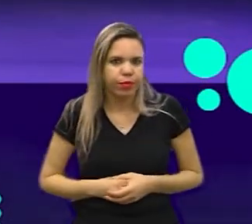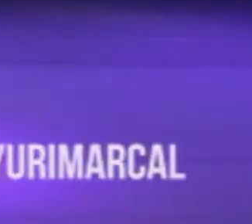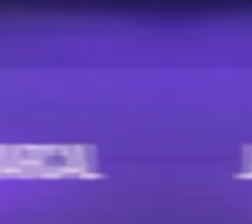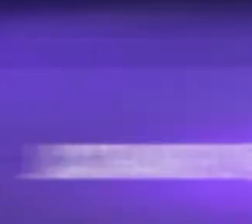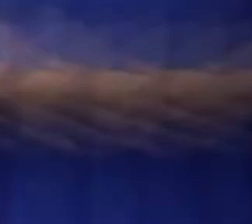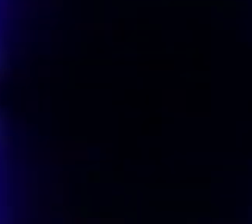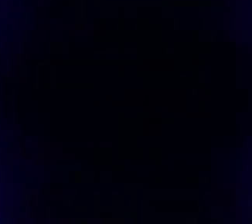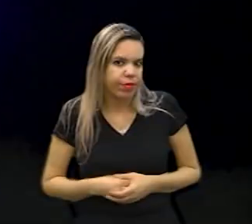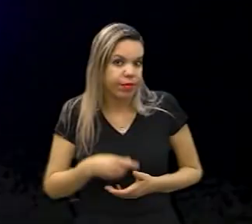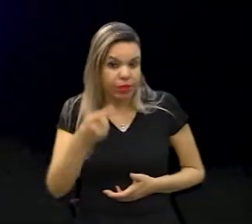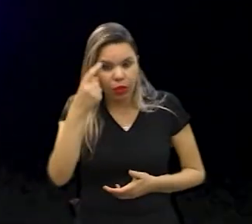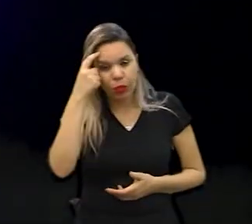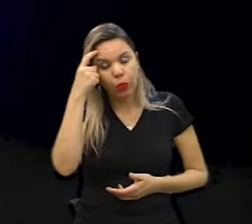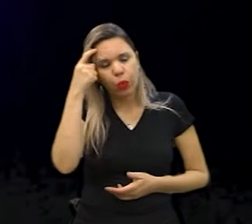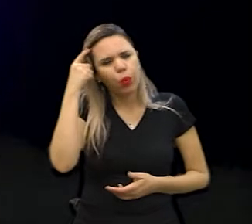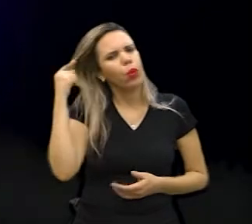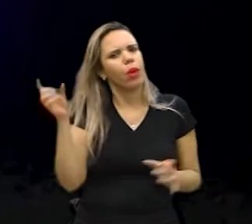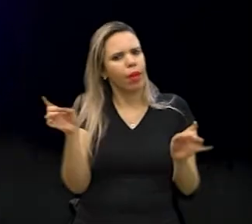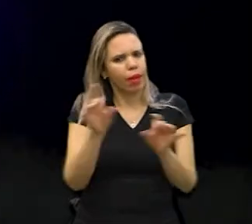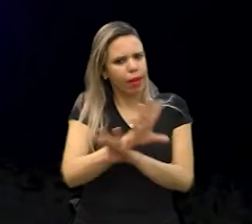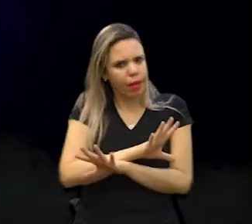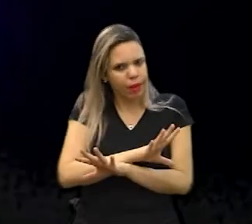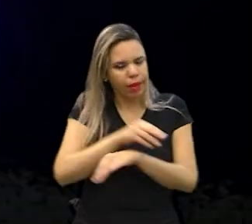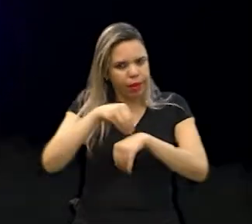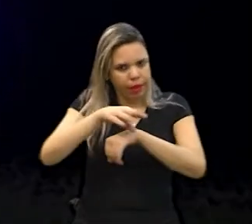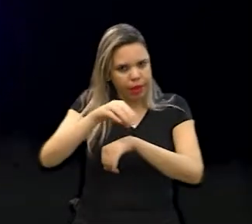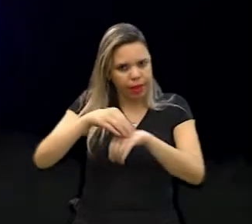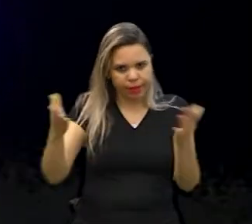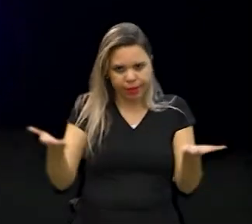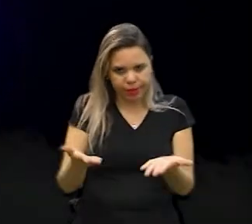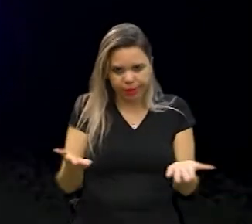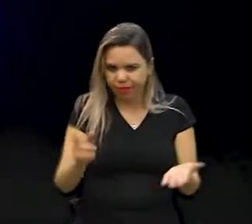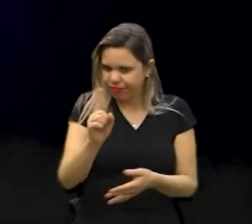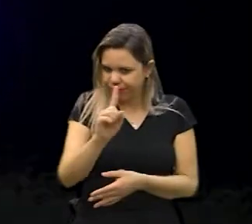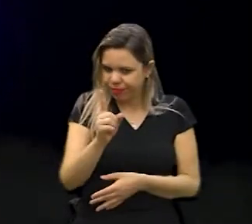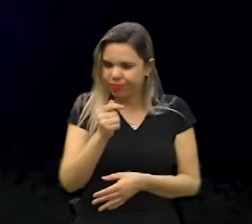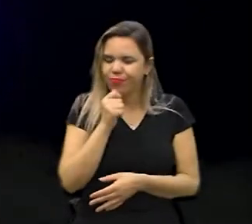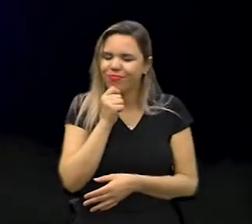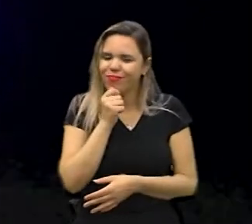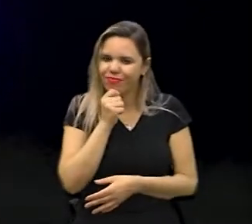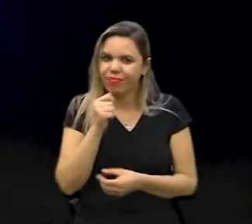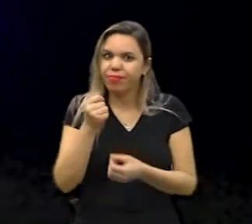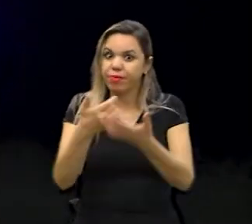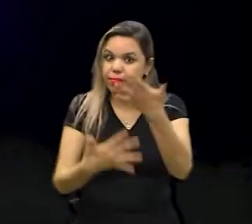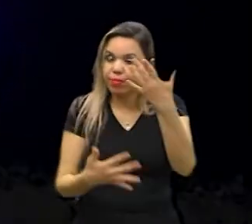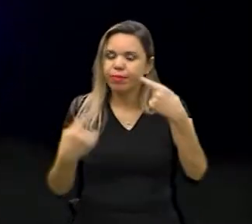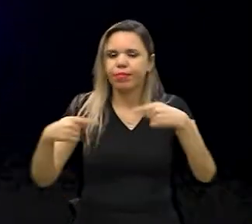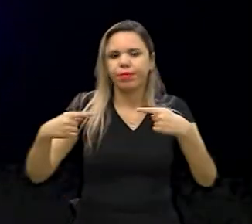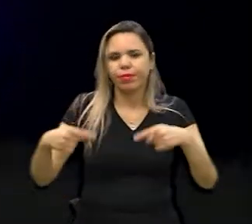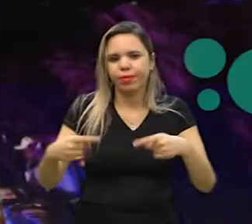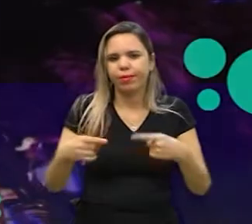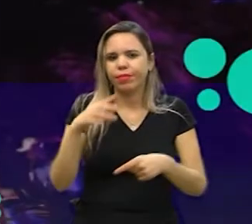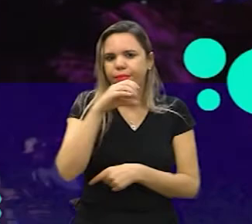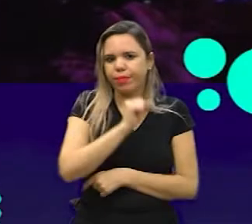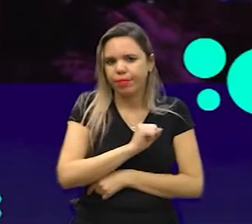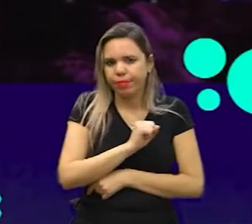noite. Se você está pensando que acabaram as dicas de hoje, tá muito enganado. Tem música! Sábado, a partir